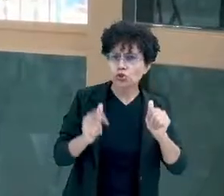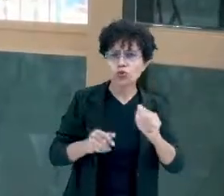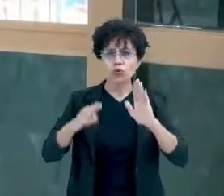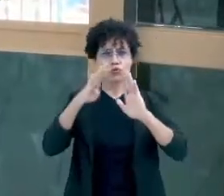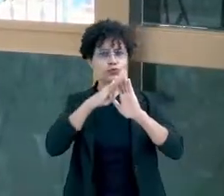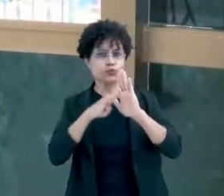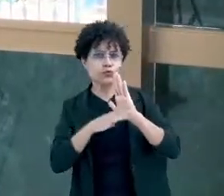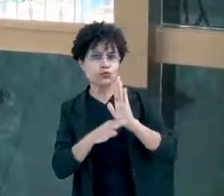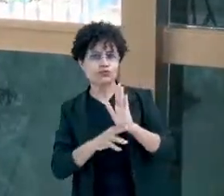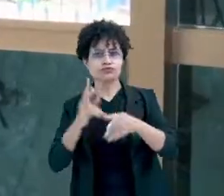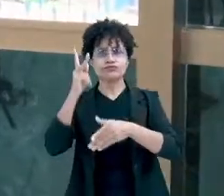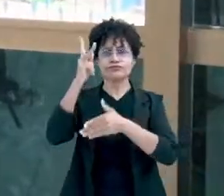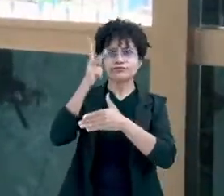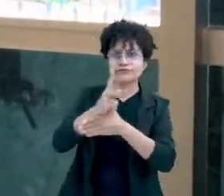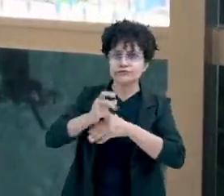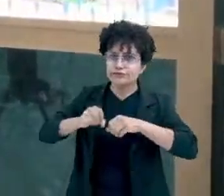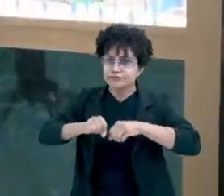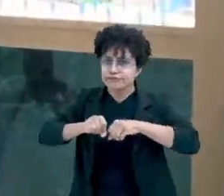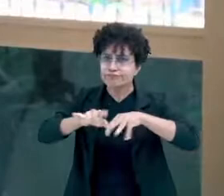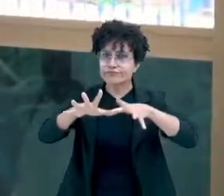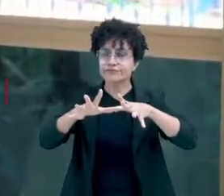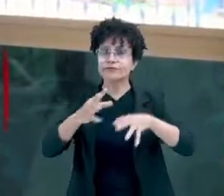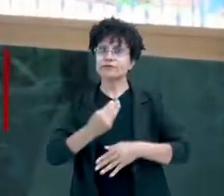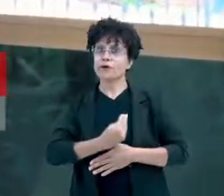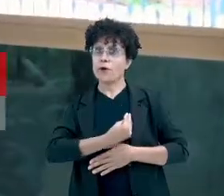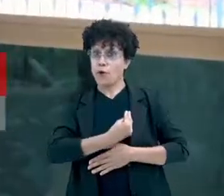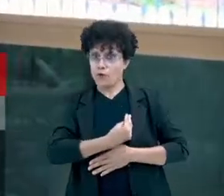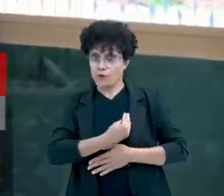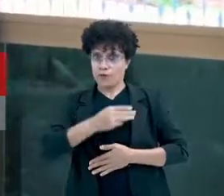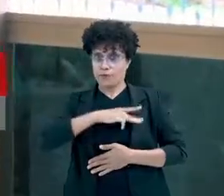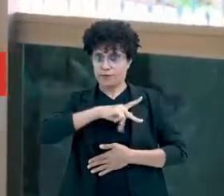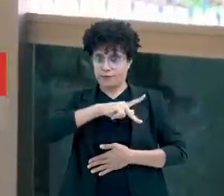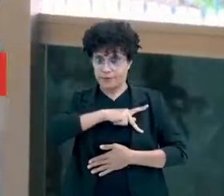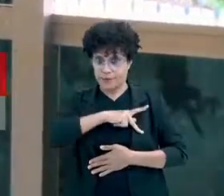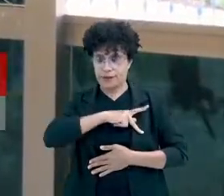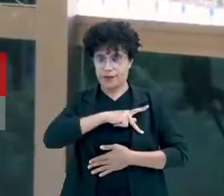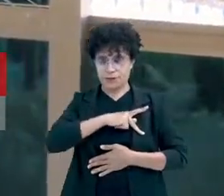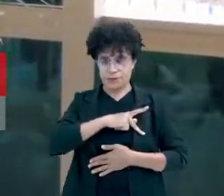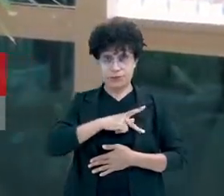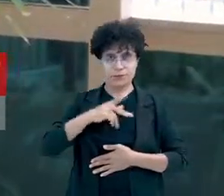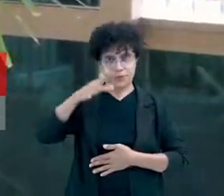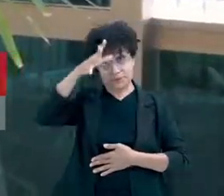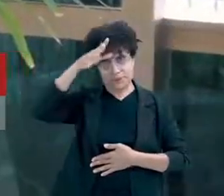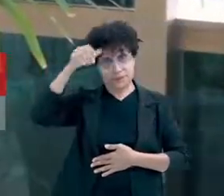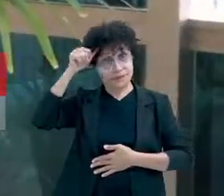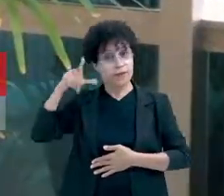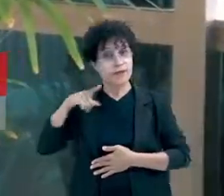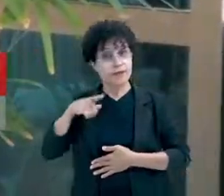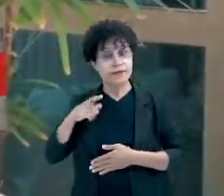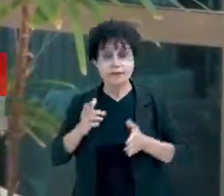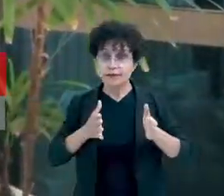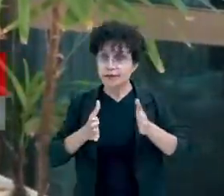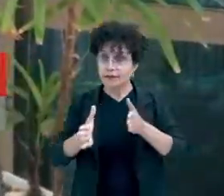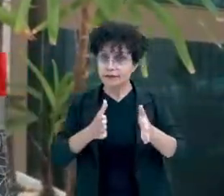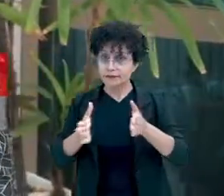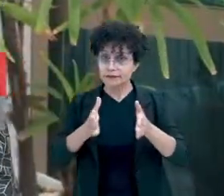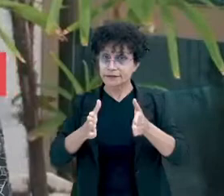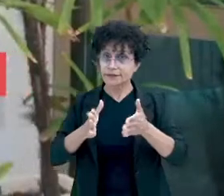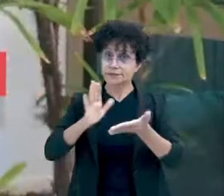Todas as matérias, vídeos e transmissões ao vivo do Ministério Público de Mato Grosso têm